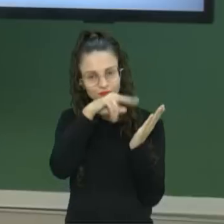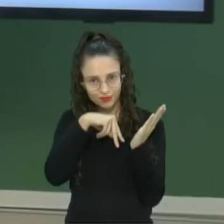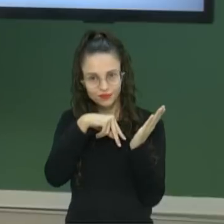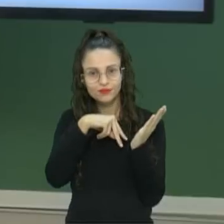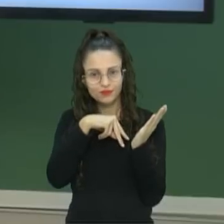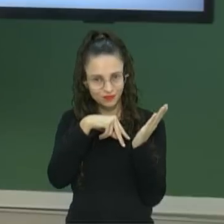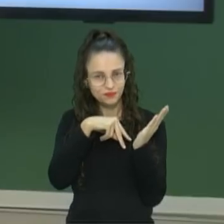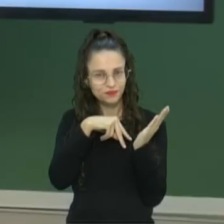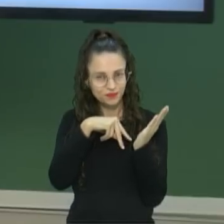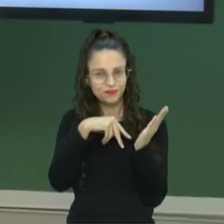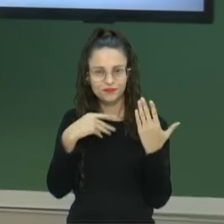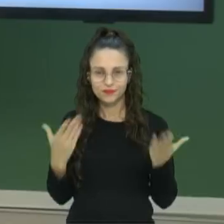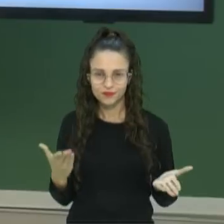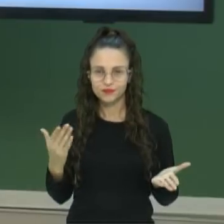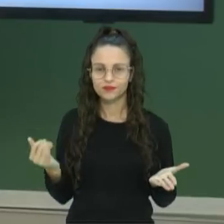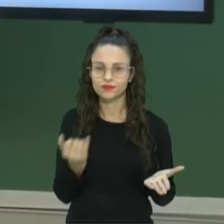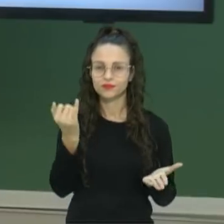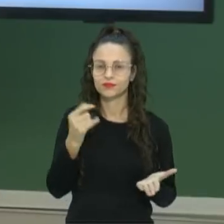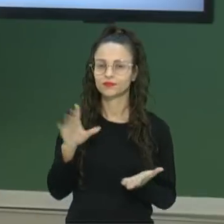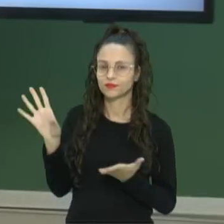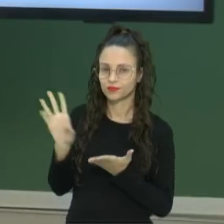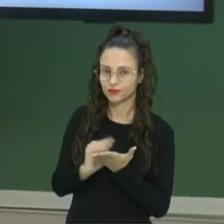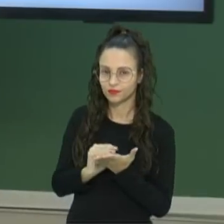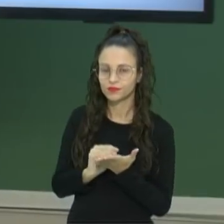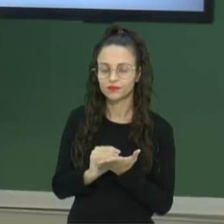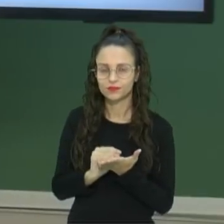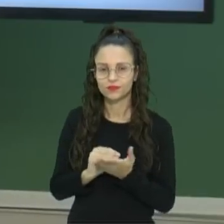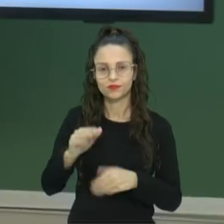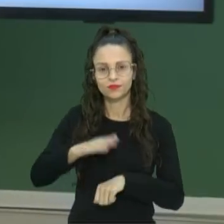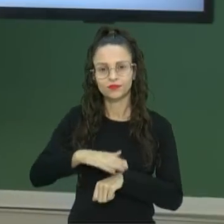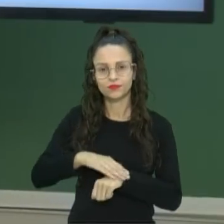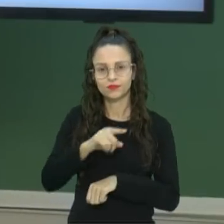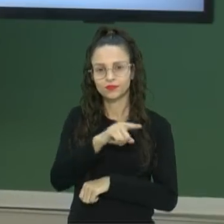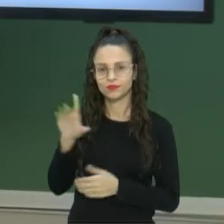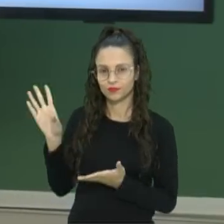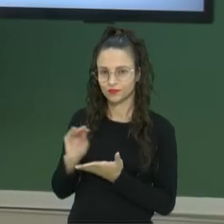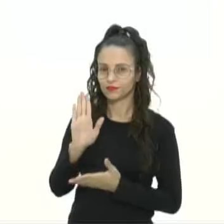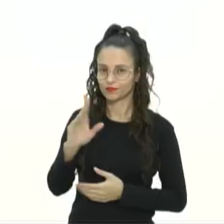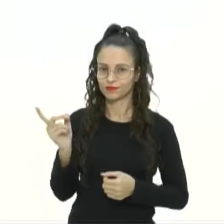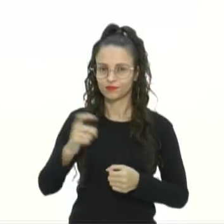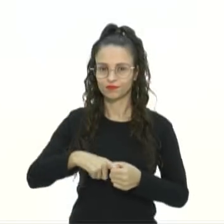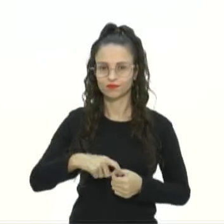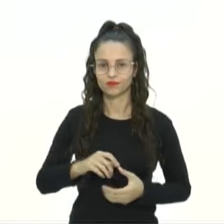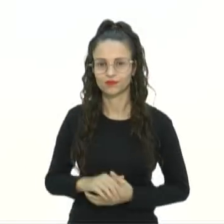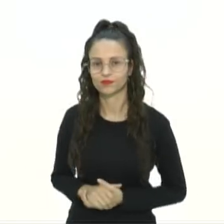caderno. Então, é bom que você tenha tudo certinho. Então, só um tempinho e nós já voltamos.